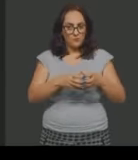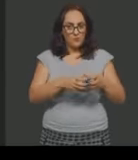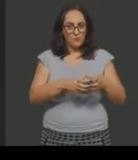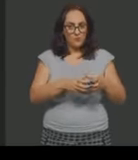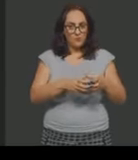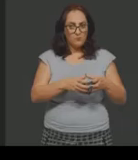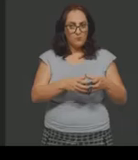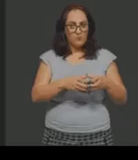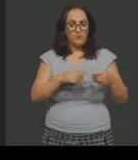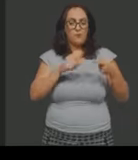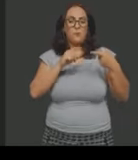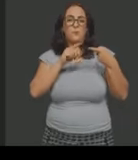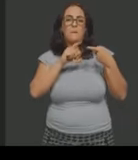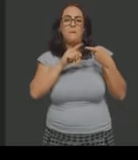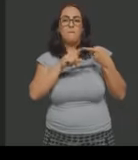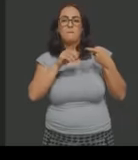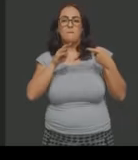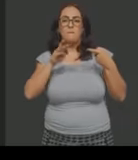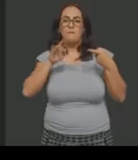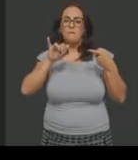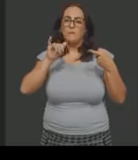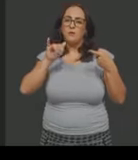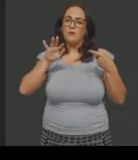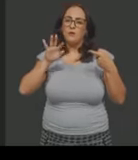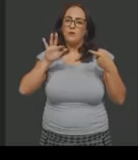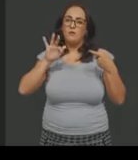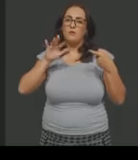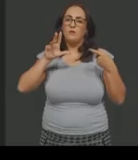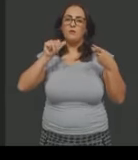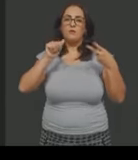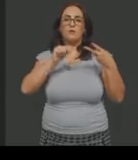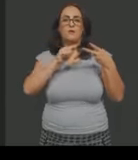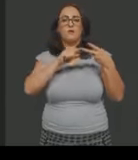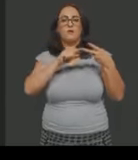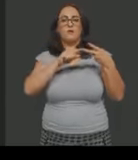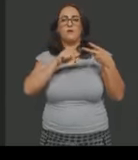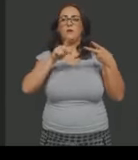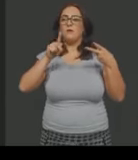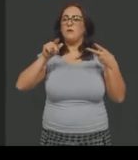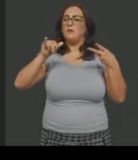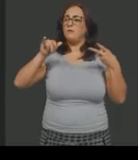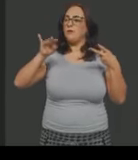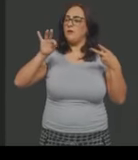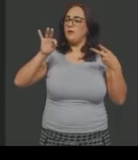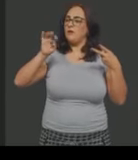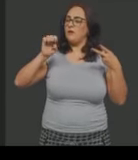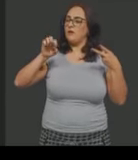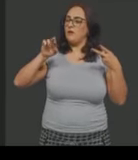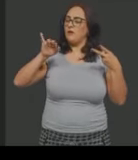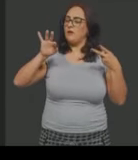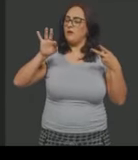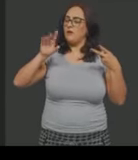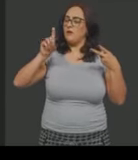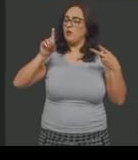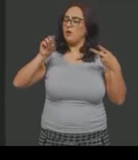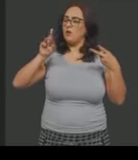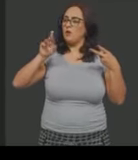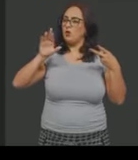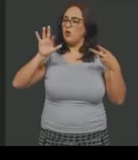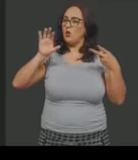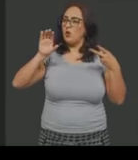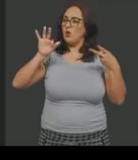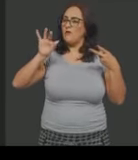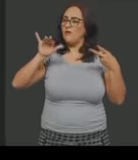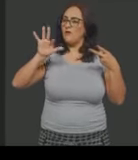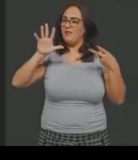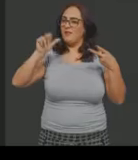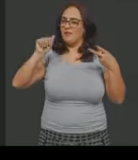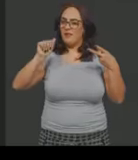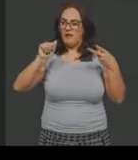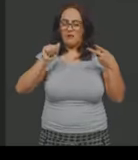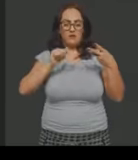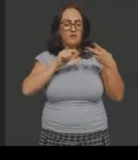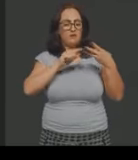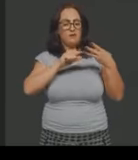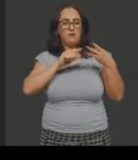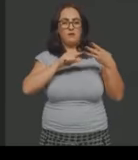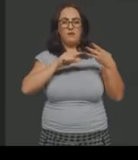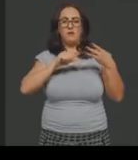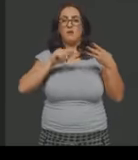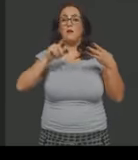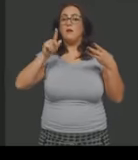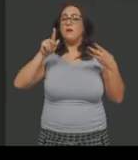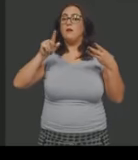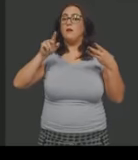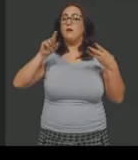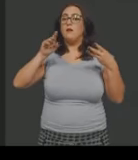briófita, pteridófita, gimnosperma e angiosperma, vão ser grupos para a